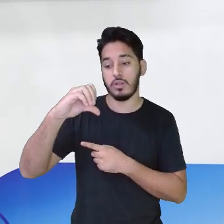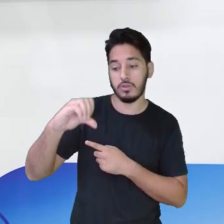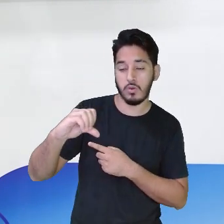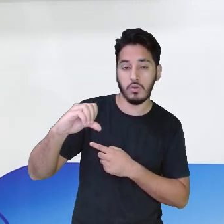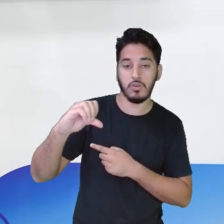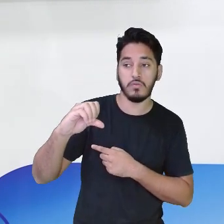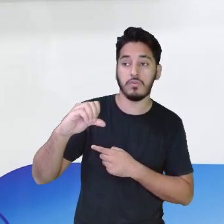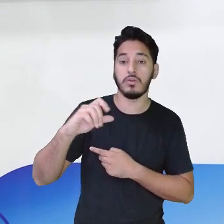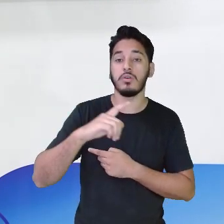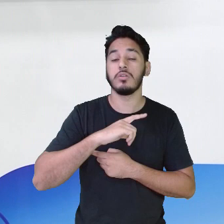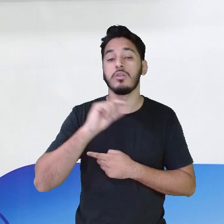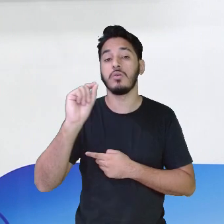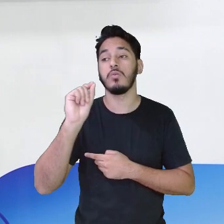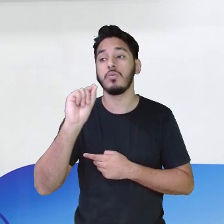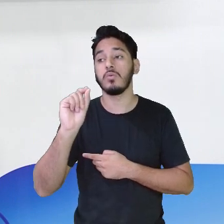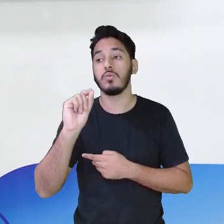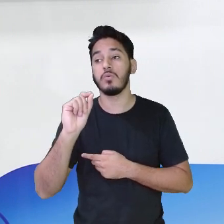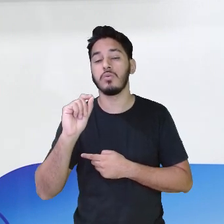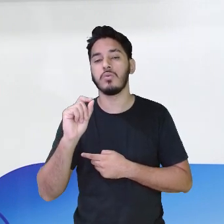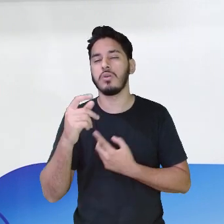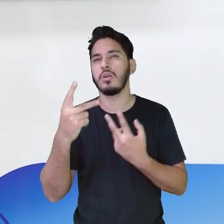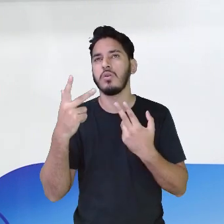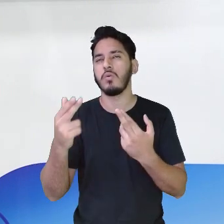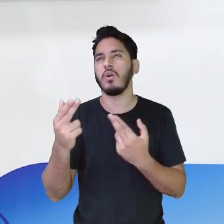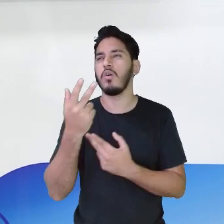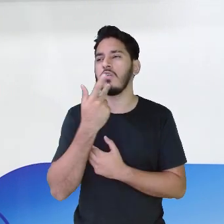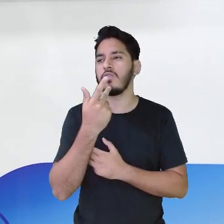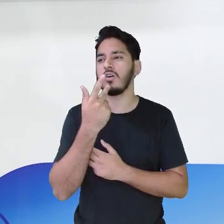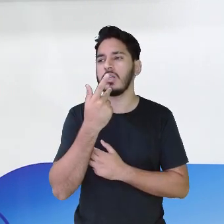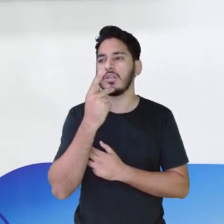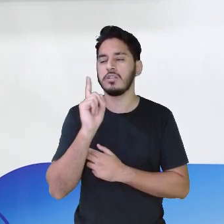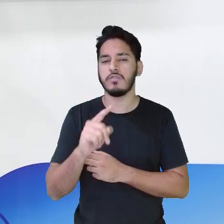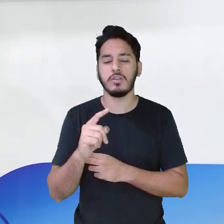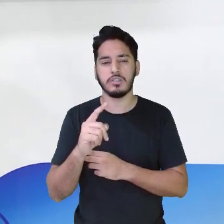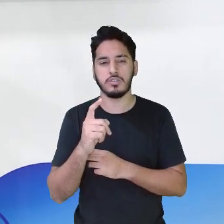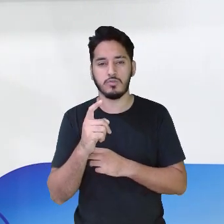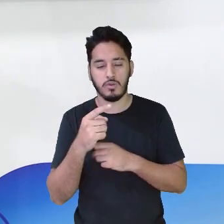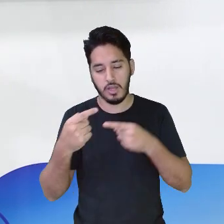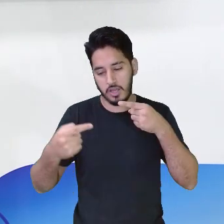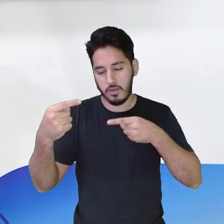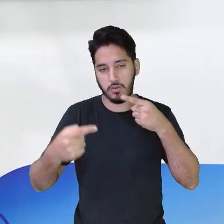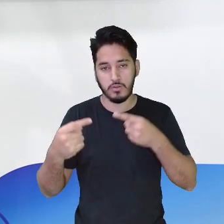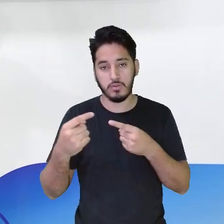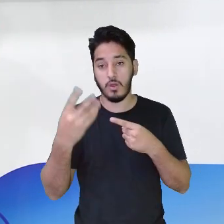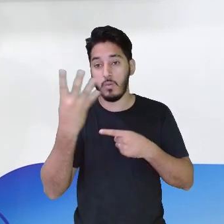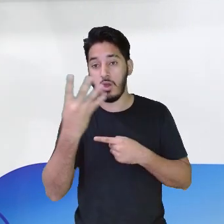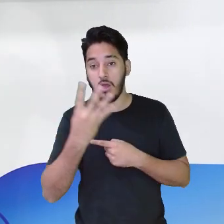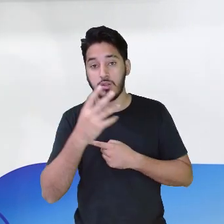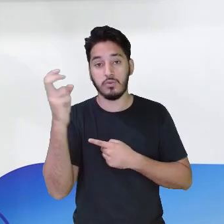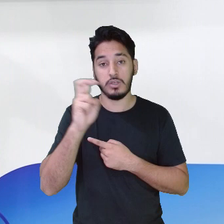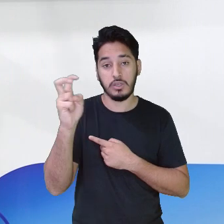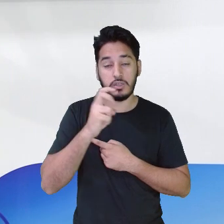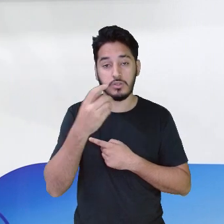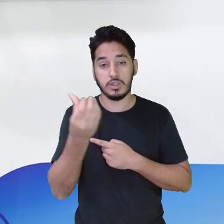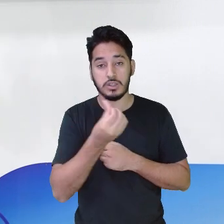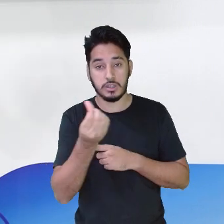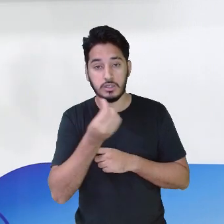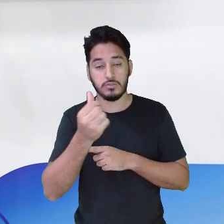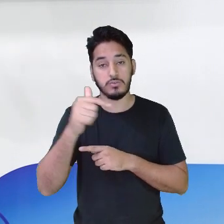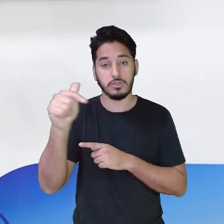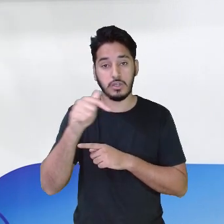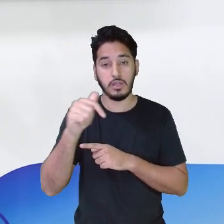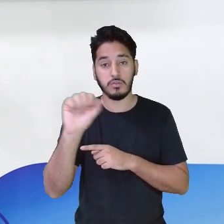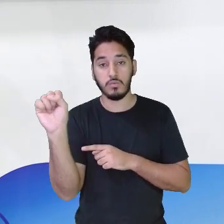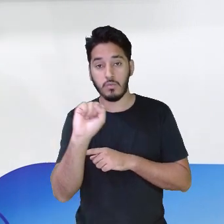9, a gente lê como se tivesse em uma competição. Quarto, quinto, sexto,